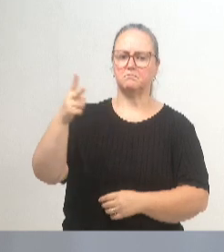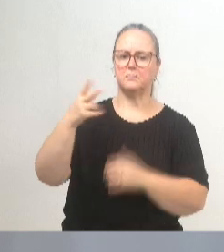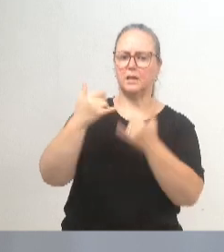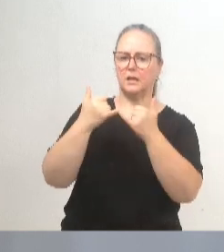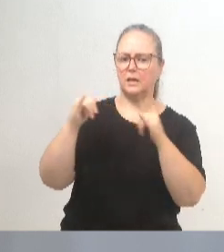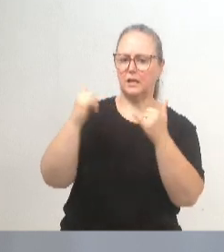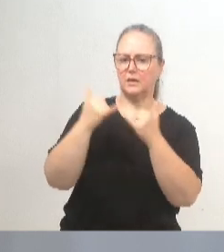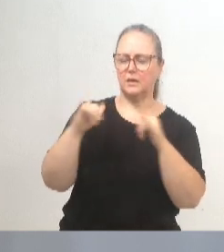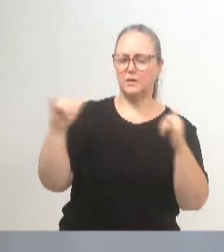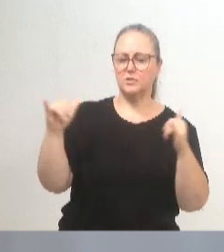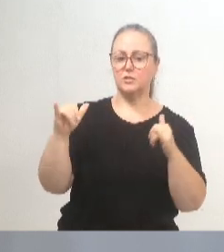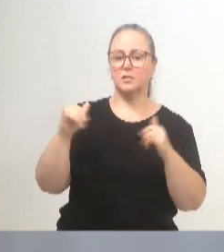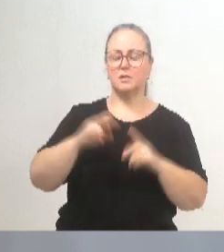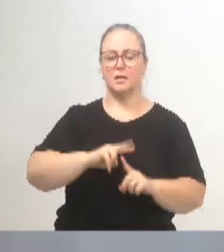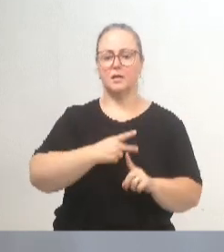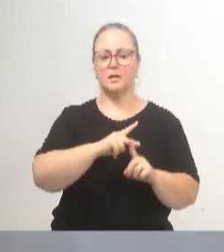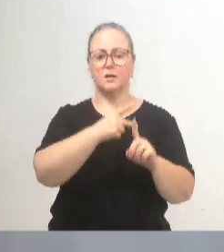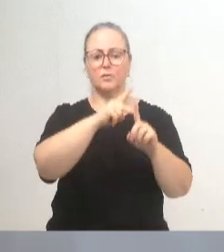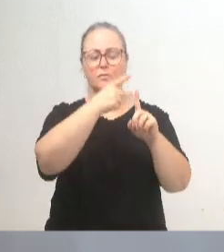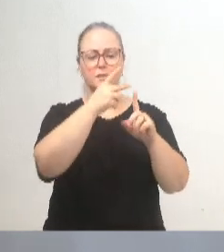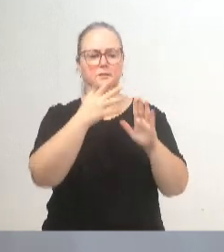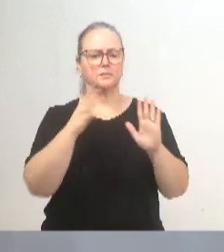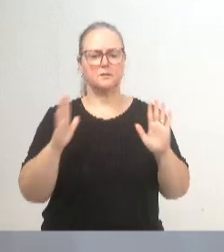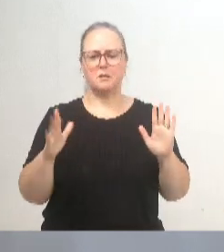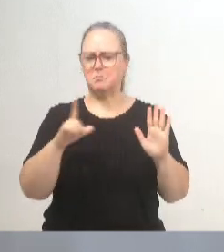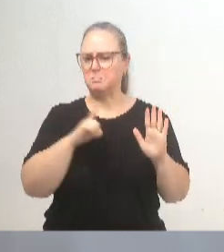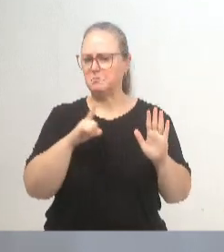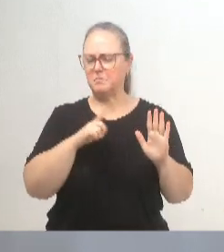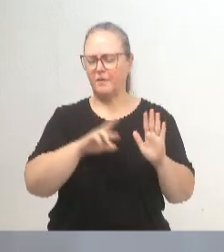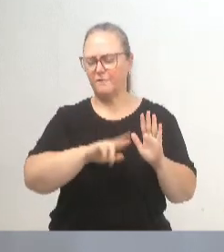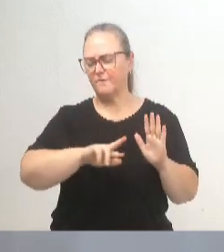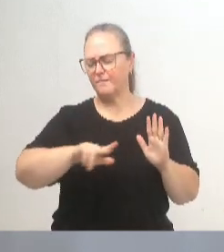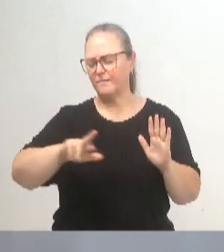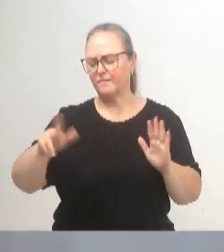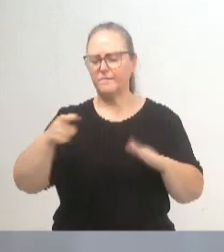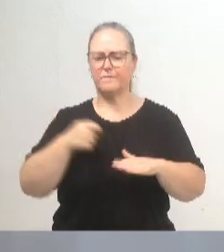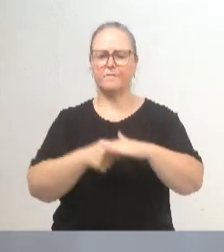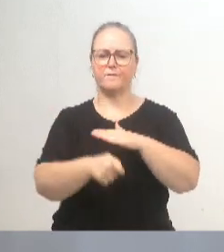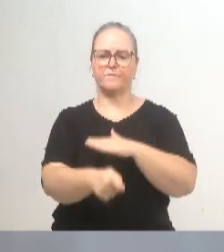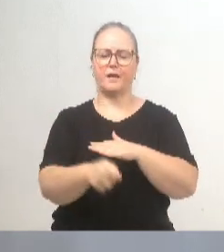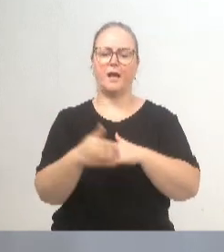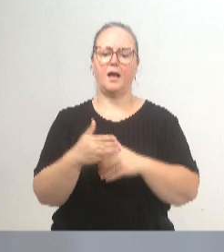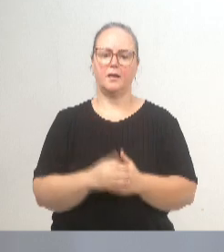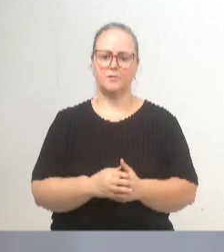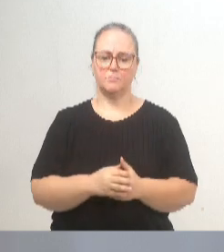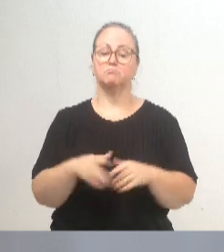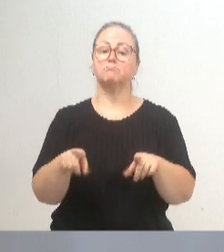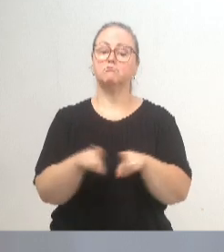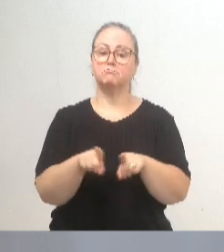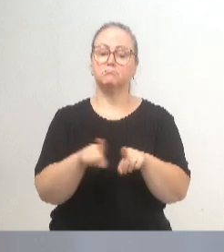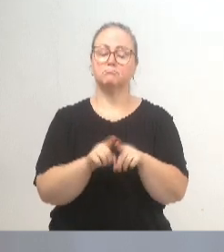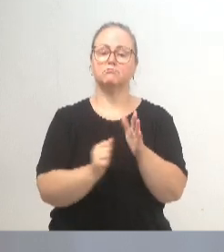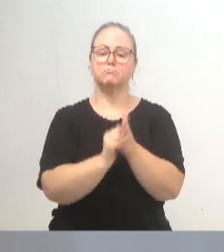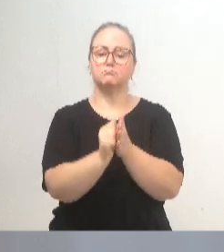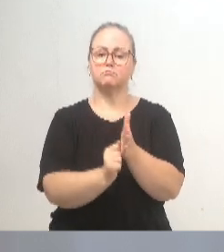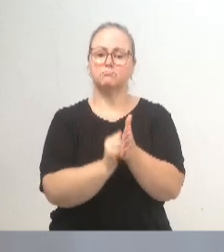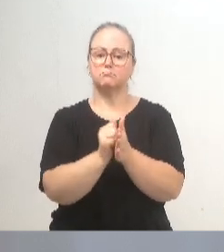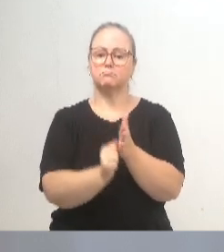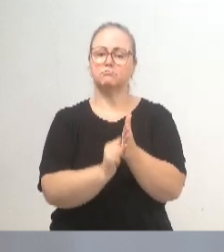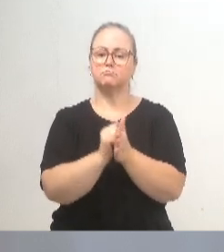ciência, da inovação, enfim, são vários investimentos, a rede ferroviária aqui no nosso